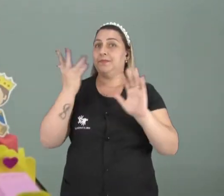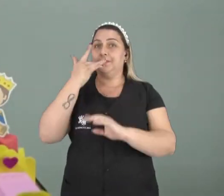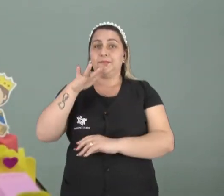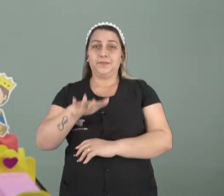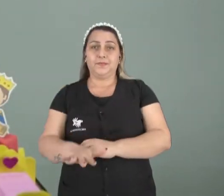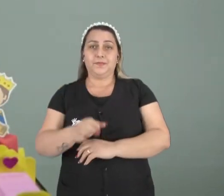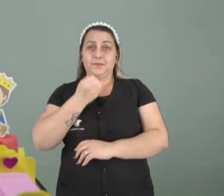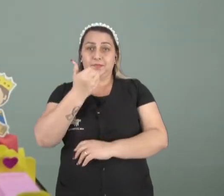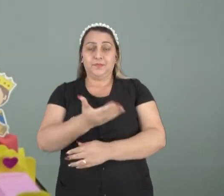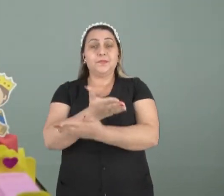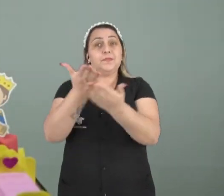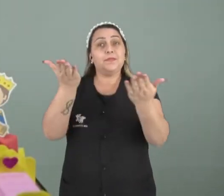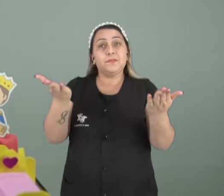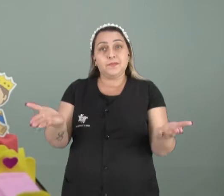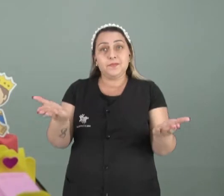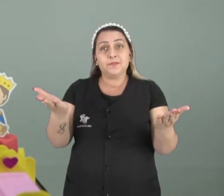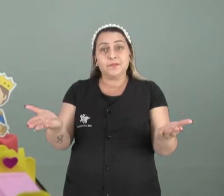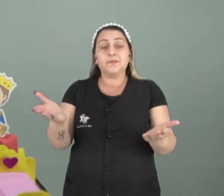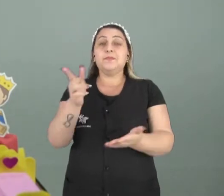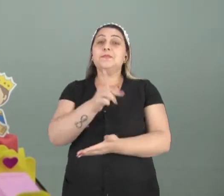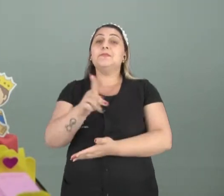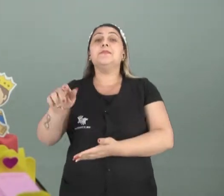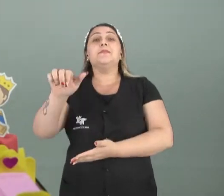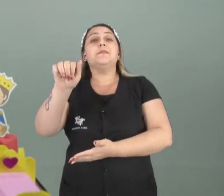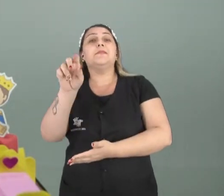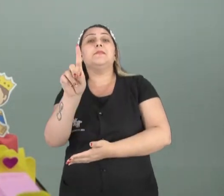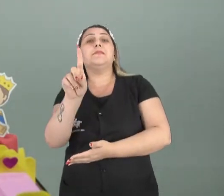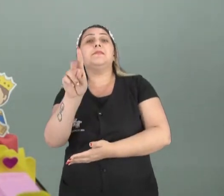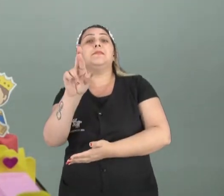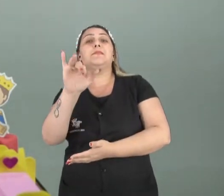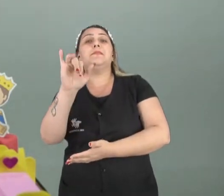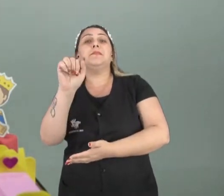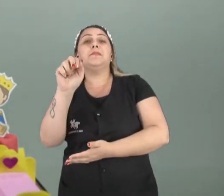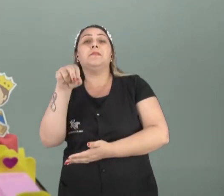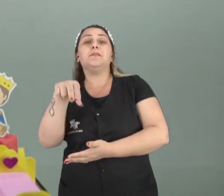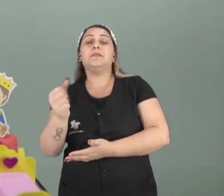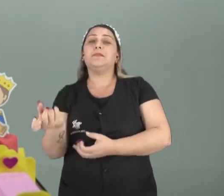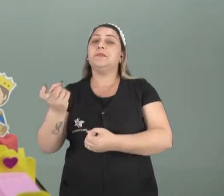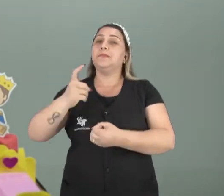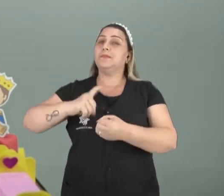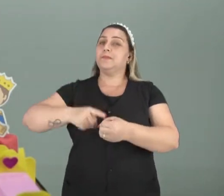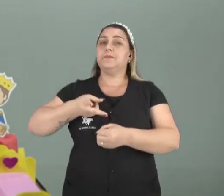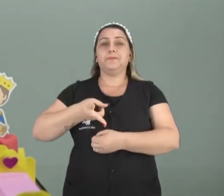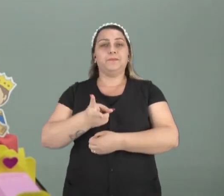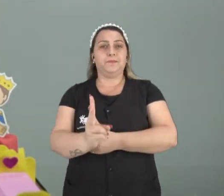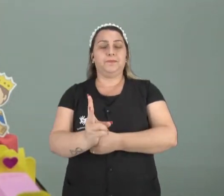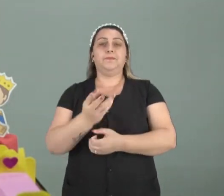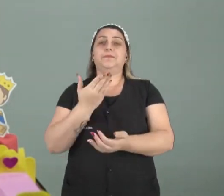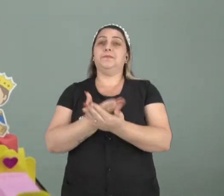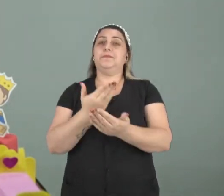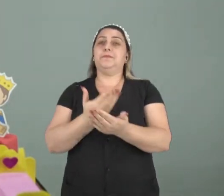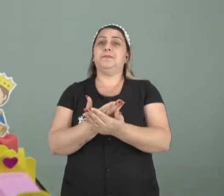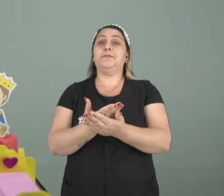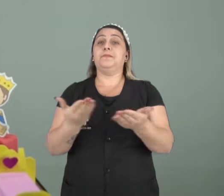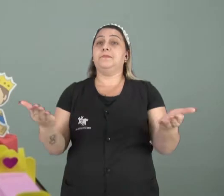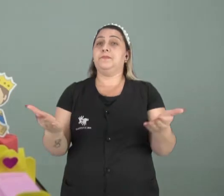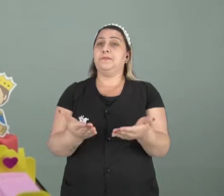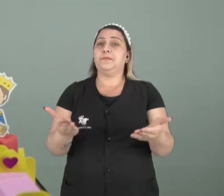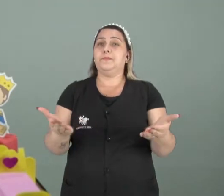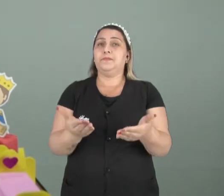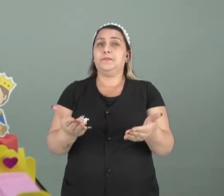Olá, crianças! Tudo bem com vocês? Sou a professora Adriana. Estou de volta para dar continuidade à nossa aula de